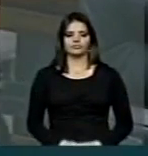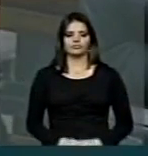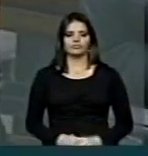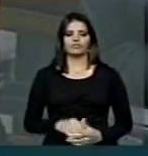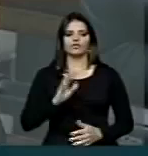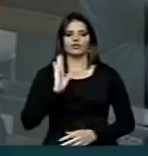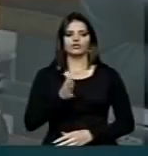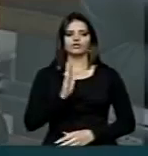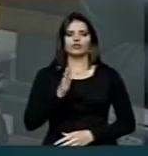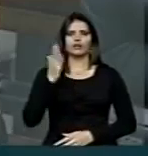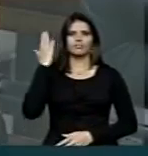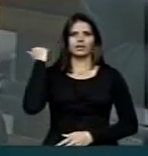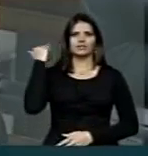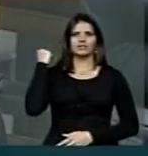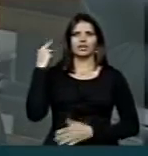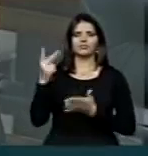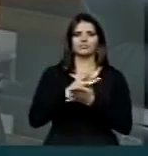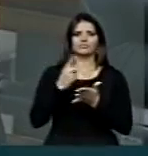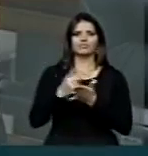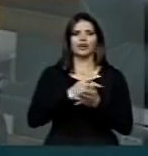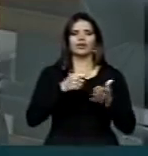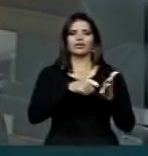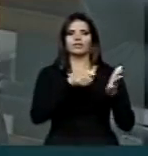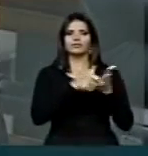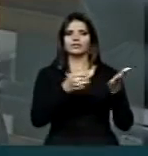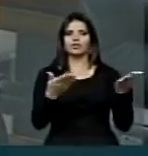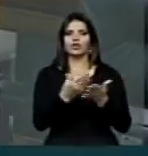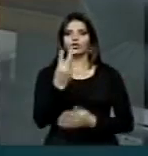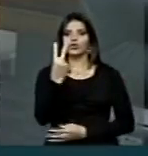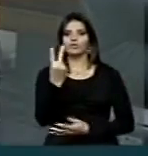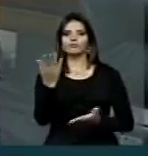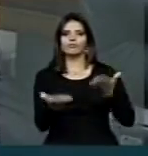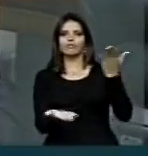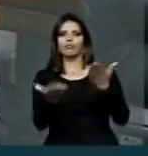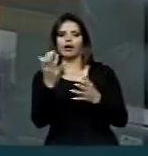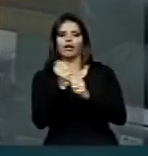incerto ela aplica de dois